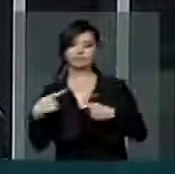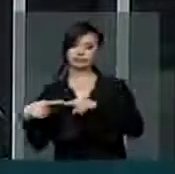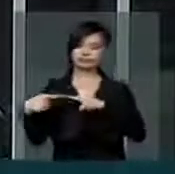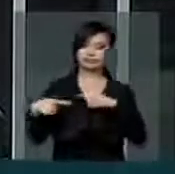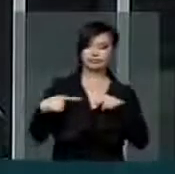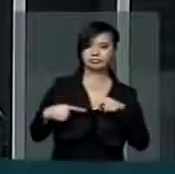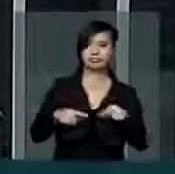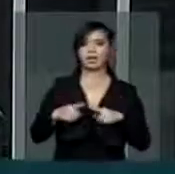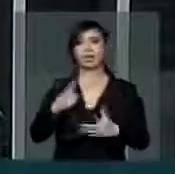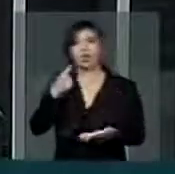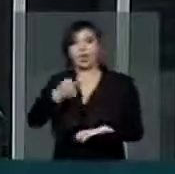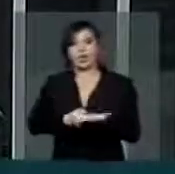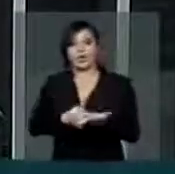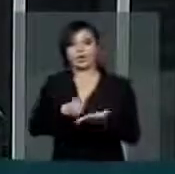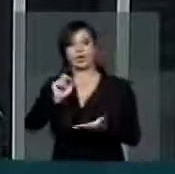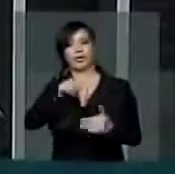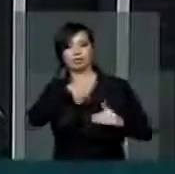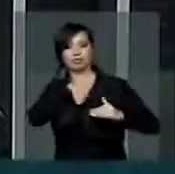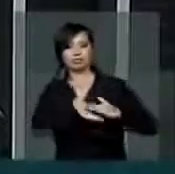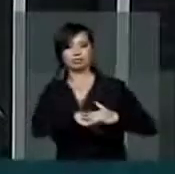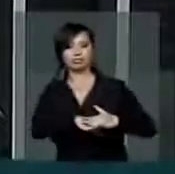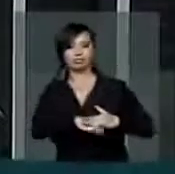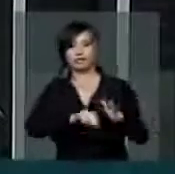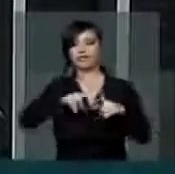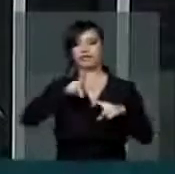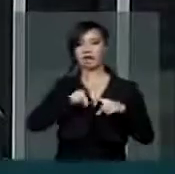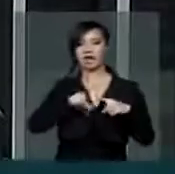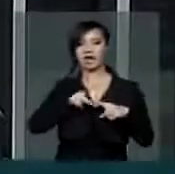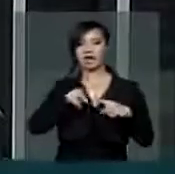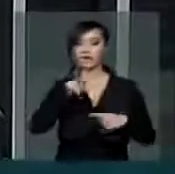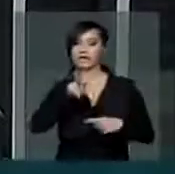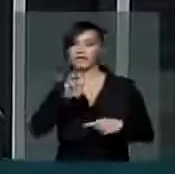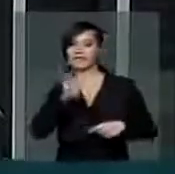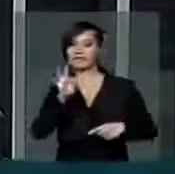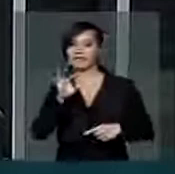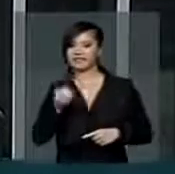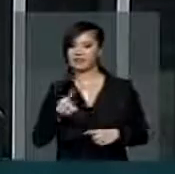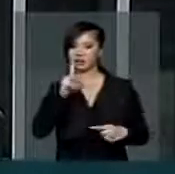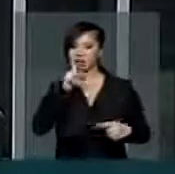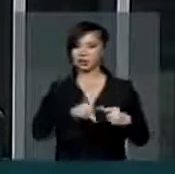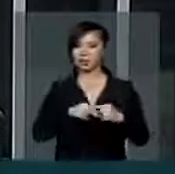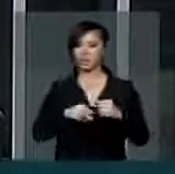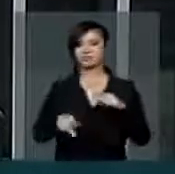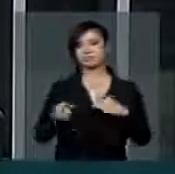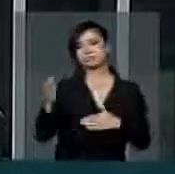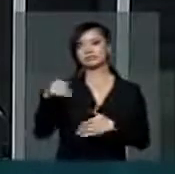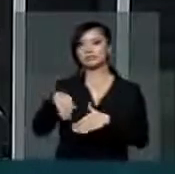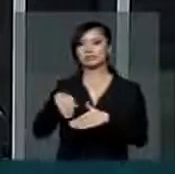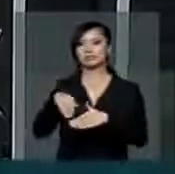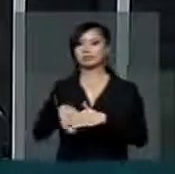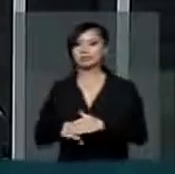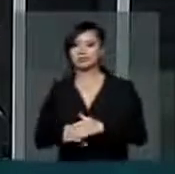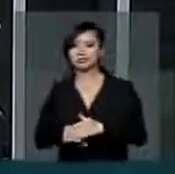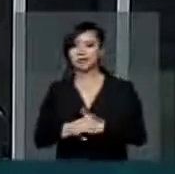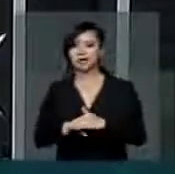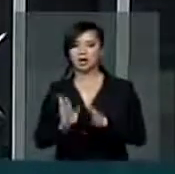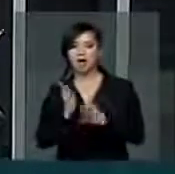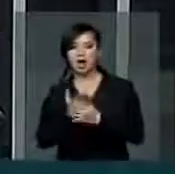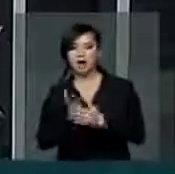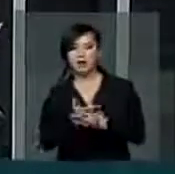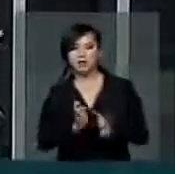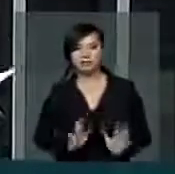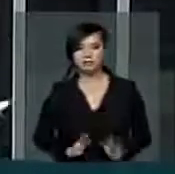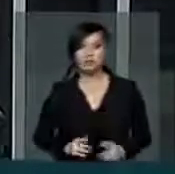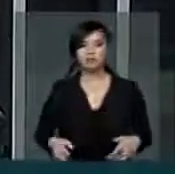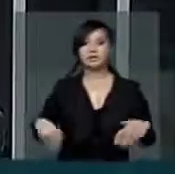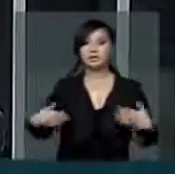está o problema, deputado Luiz Couto. A partir de agora, os vetos chegam,